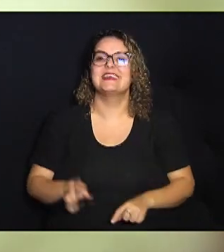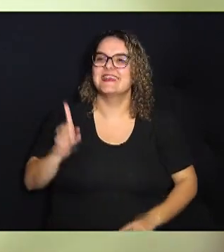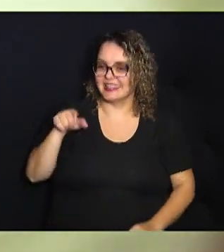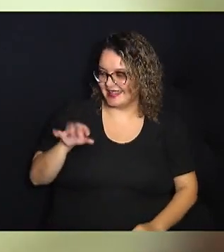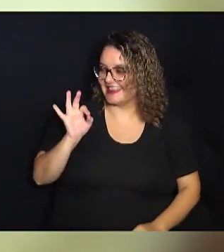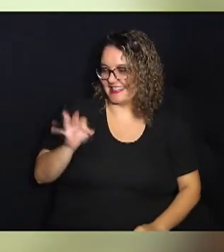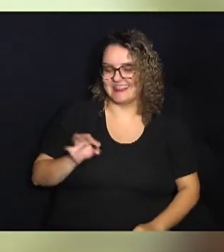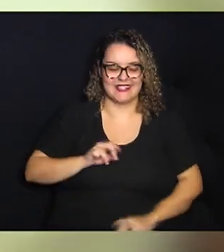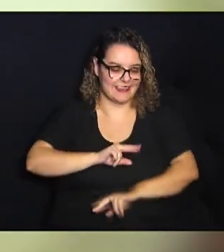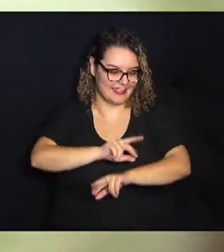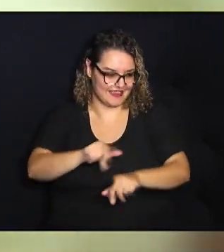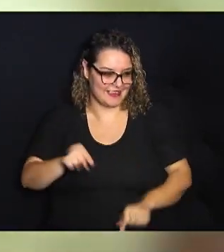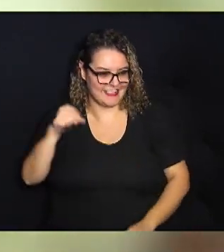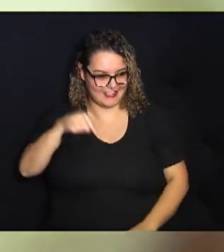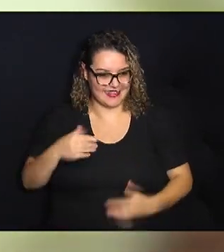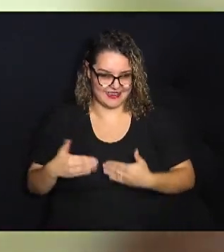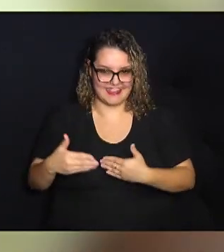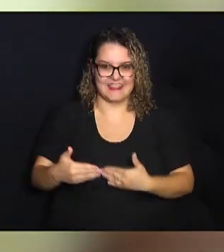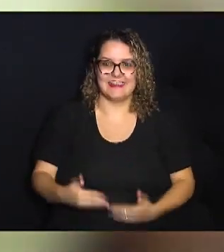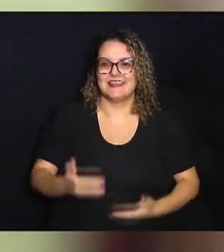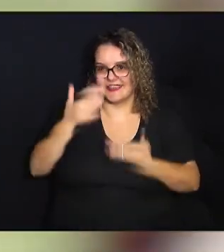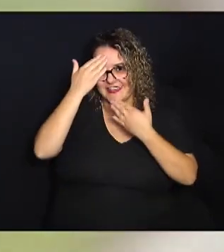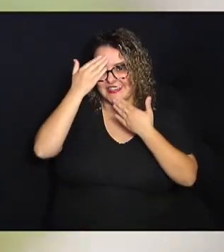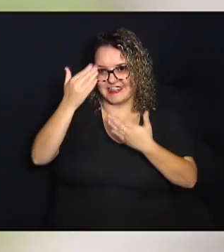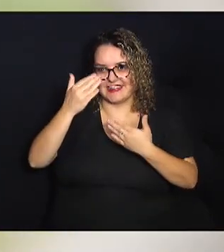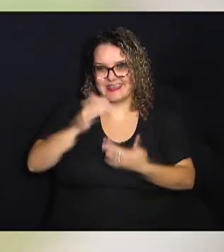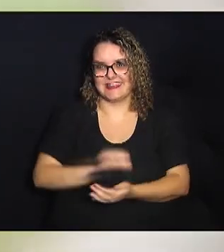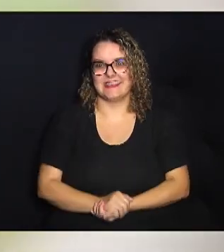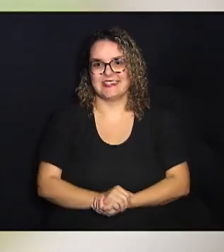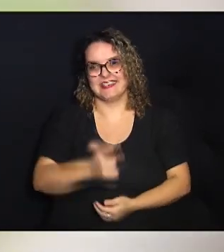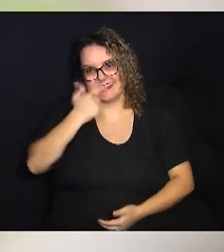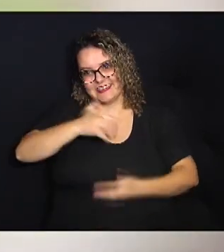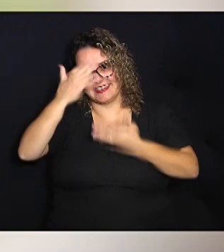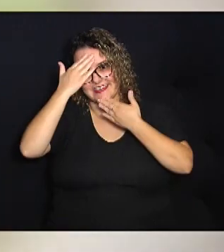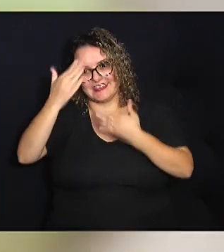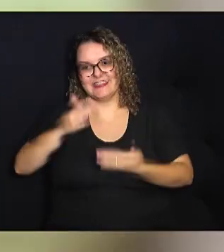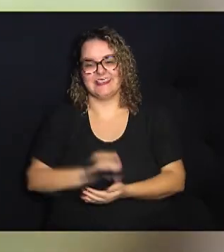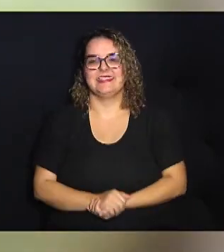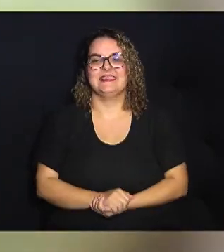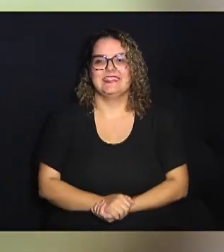Haverá muitos daqui para frente. É isso. Obrigada. Obrigada a você, Ângela.